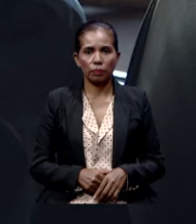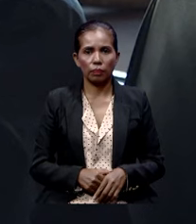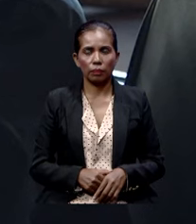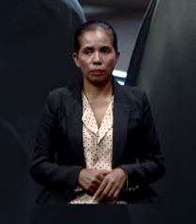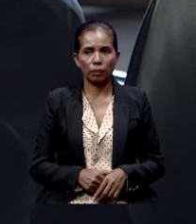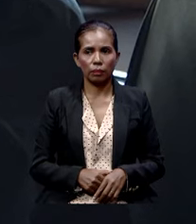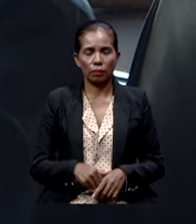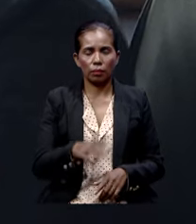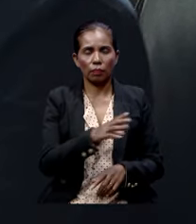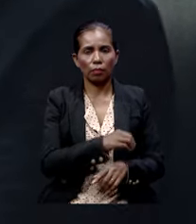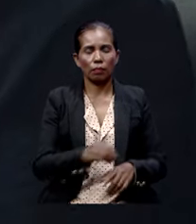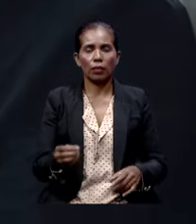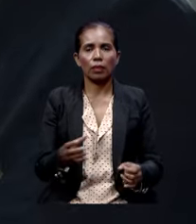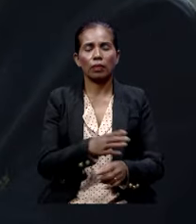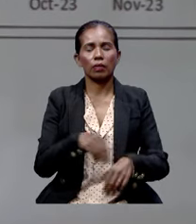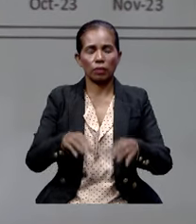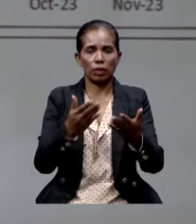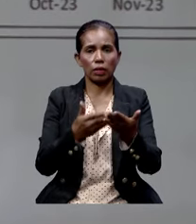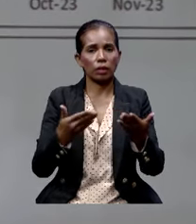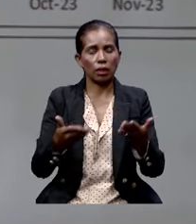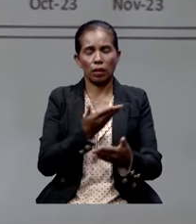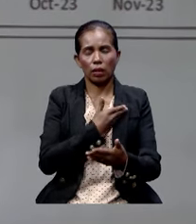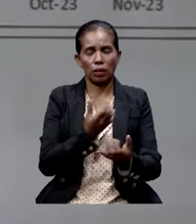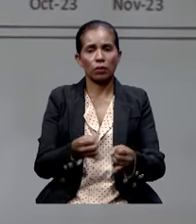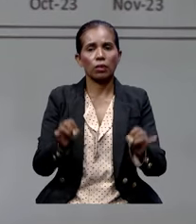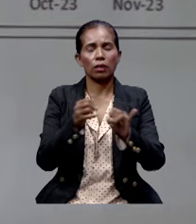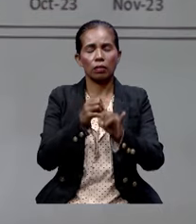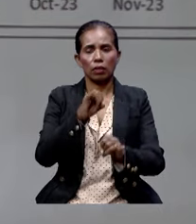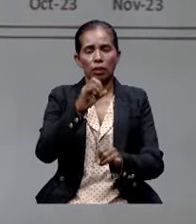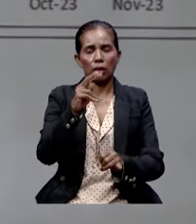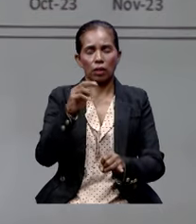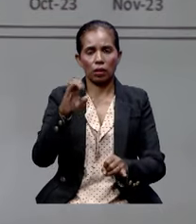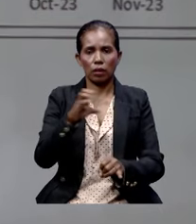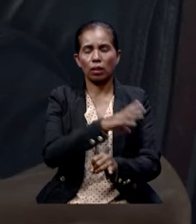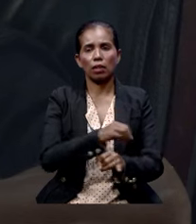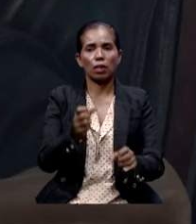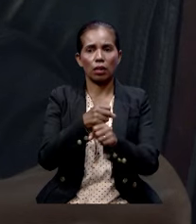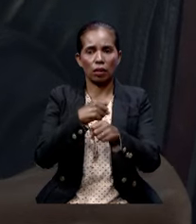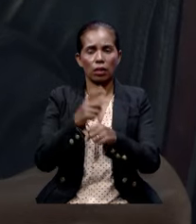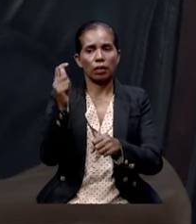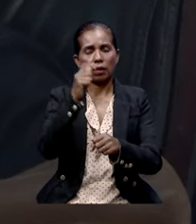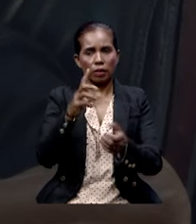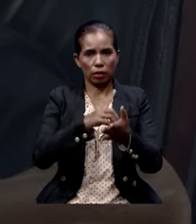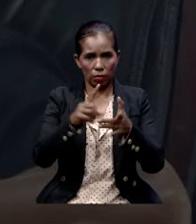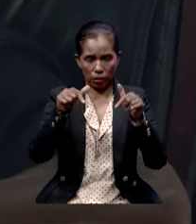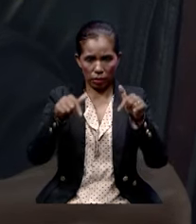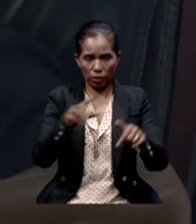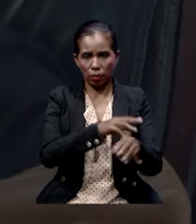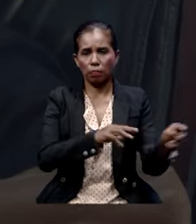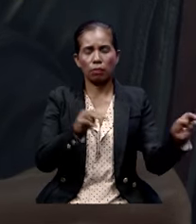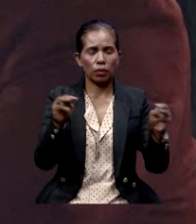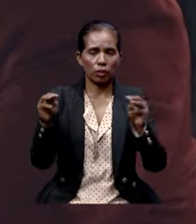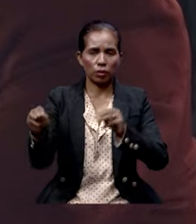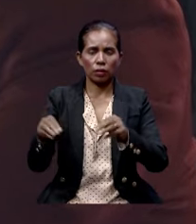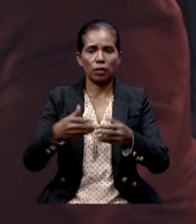E o lançamento índice preço consumidor russo Instituto Nacional de Estatística nebe alau e a terça semana ne a tua mudança